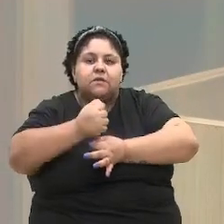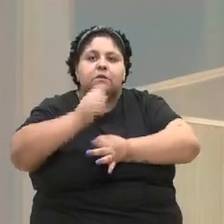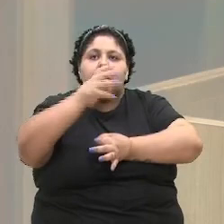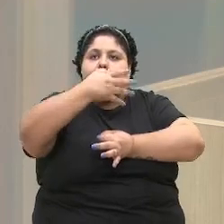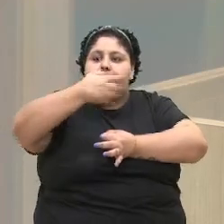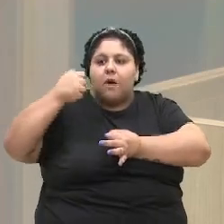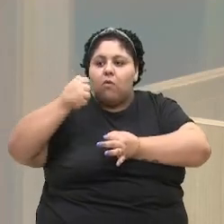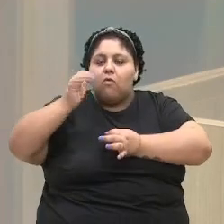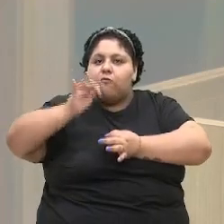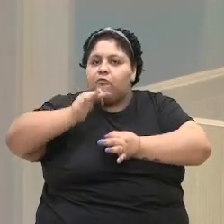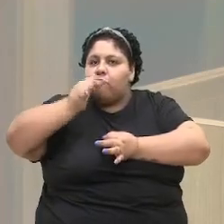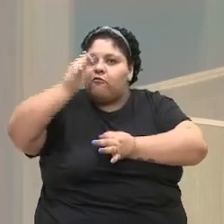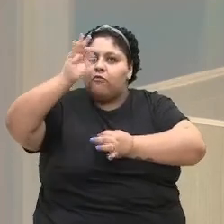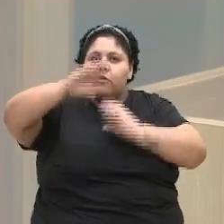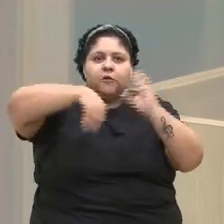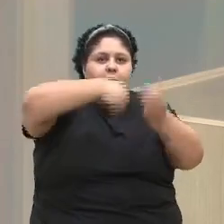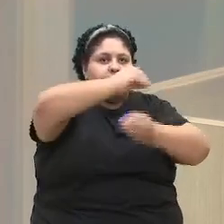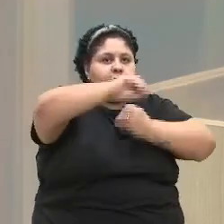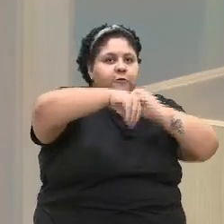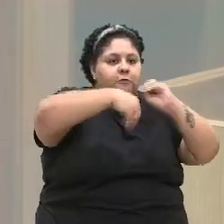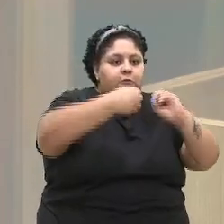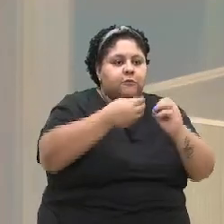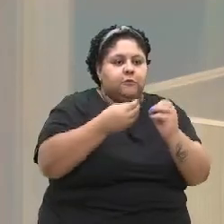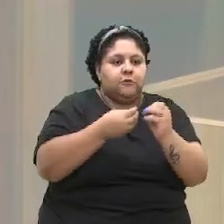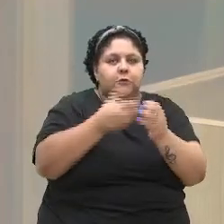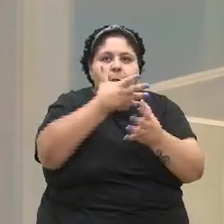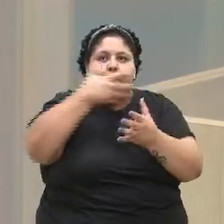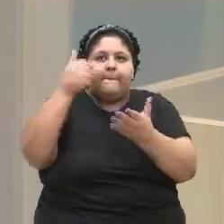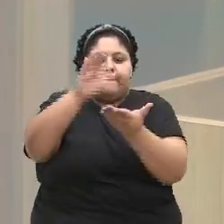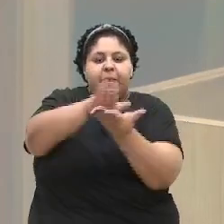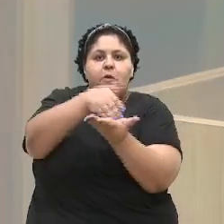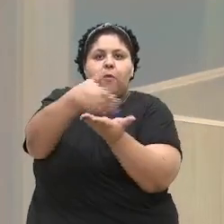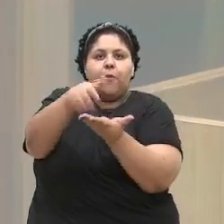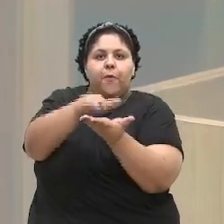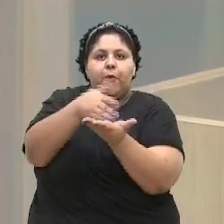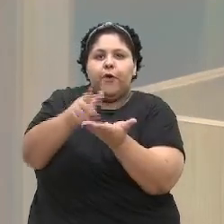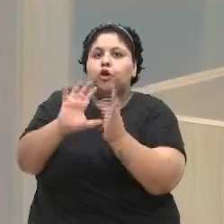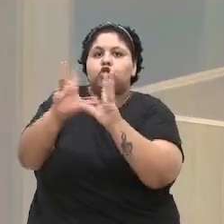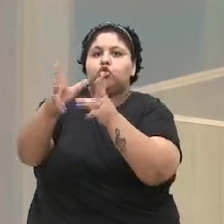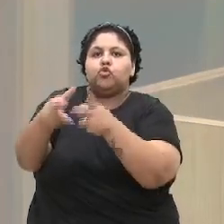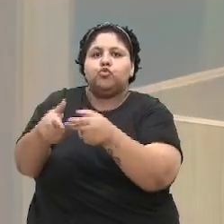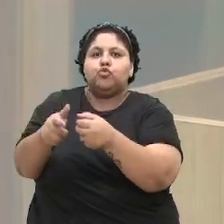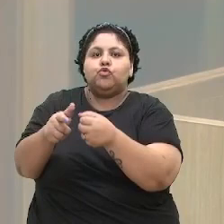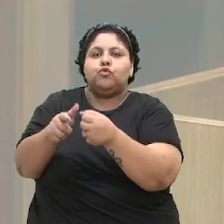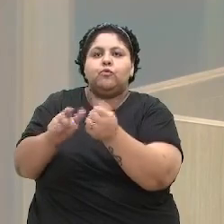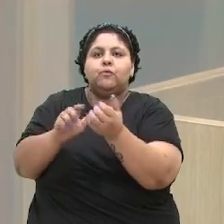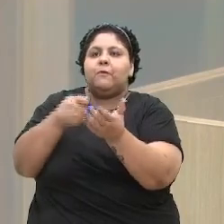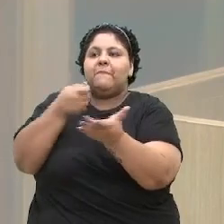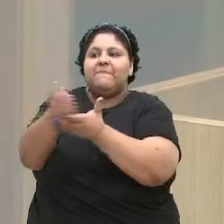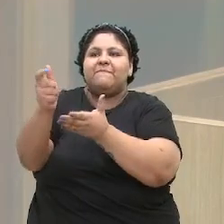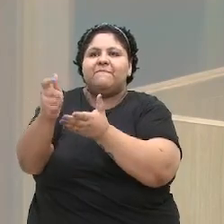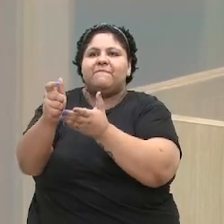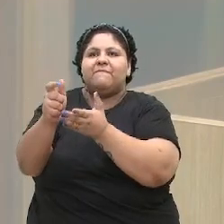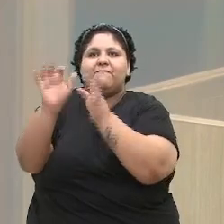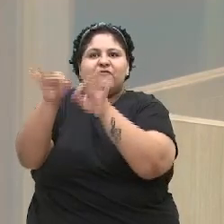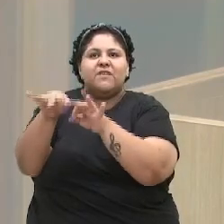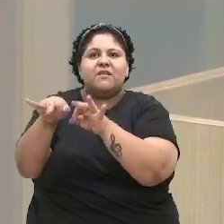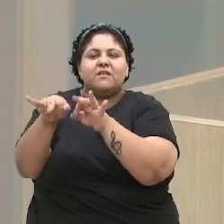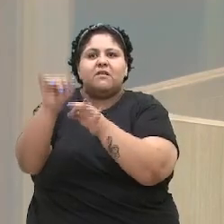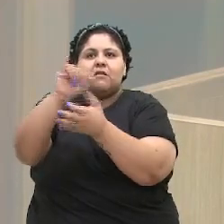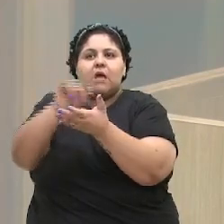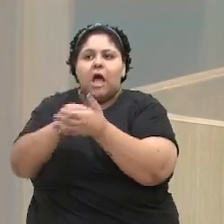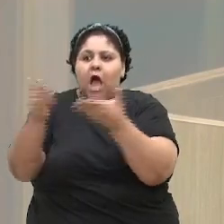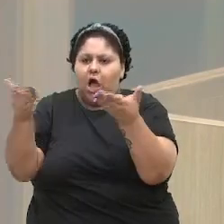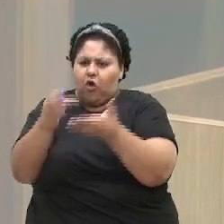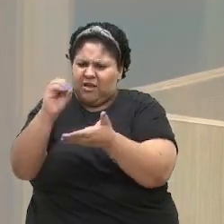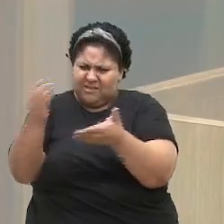francês misturas e pastas para preparação de pães tudo isso era isento aí pula de zer